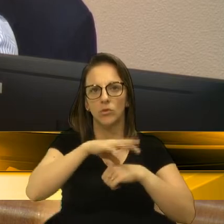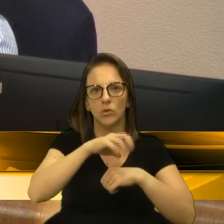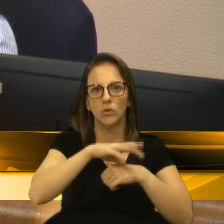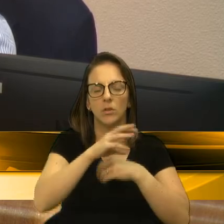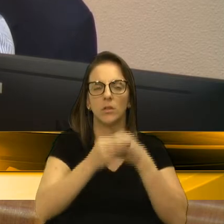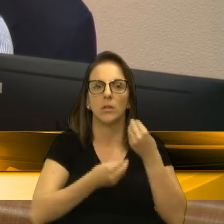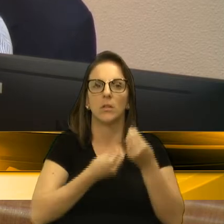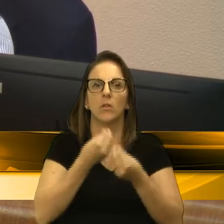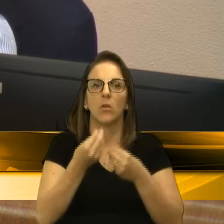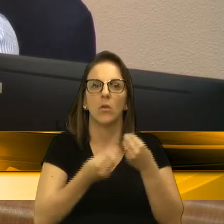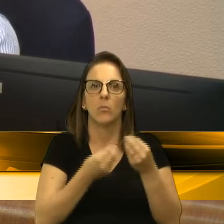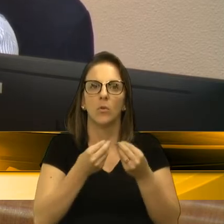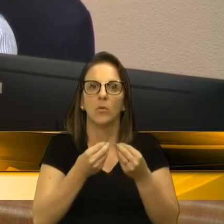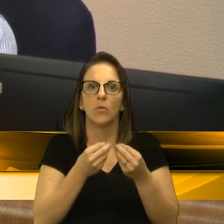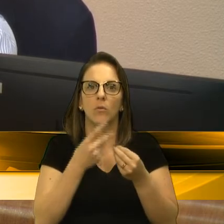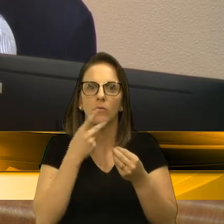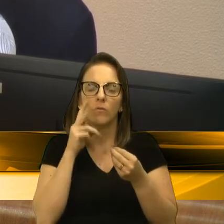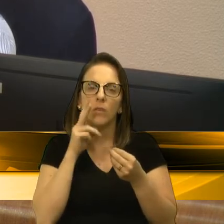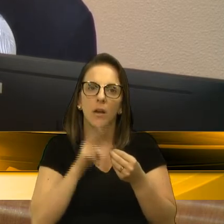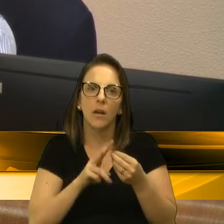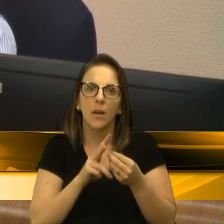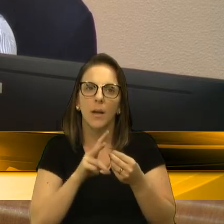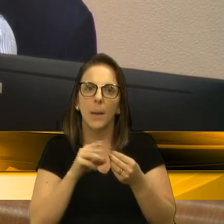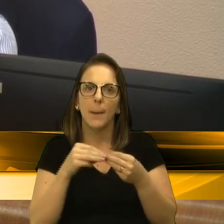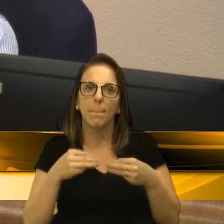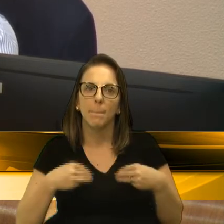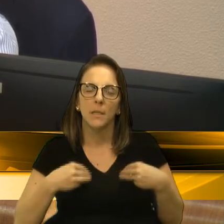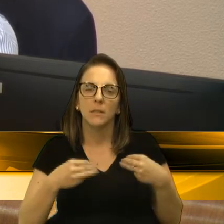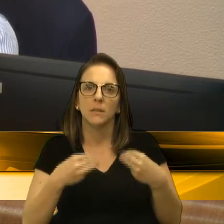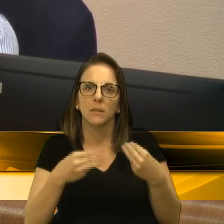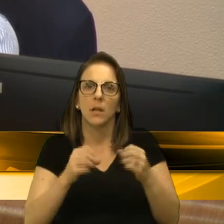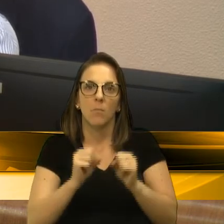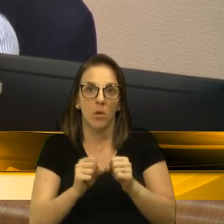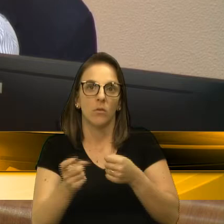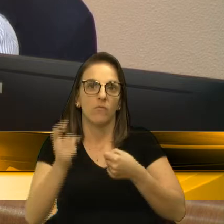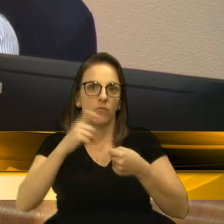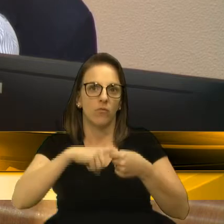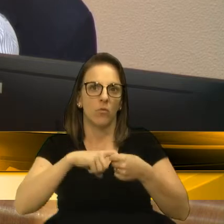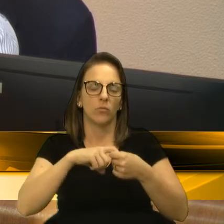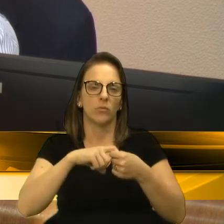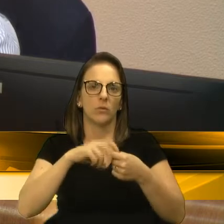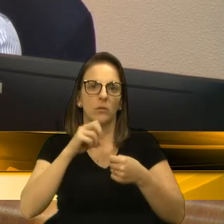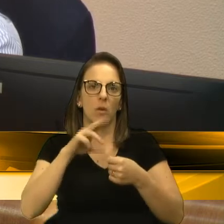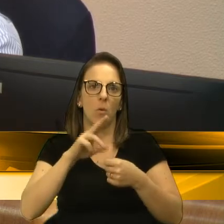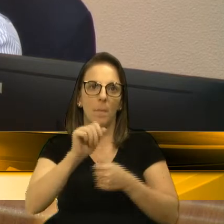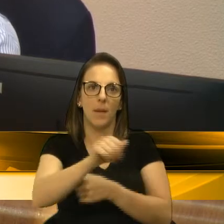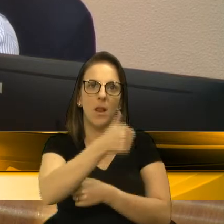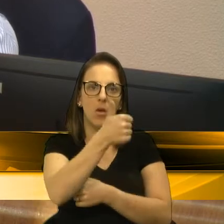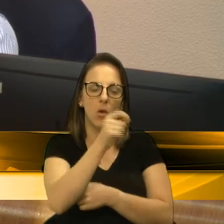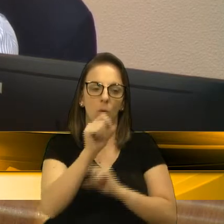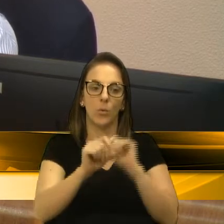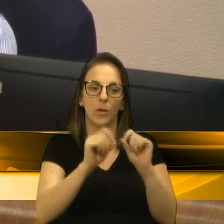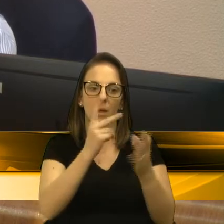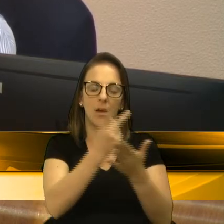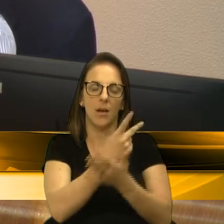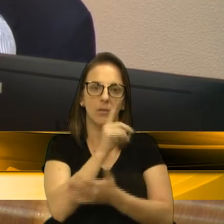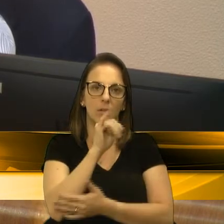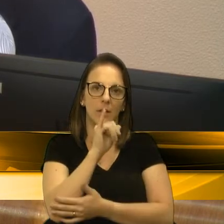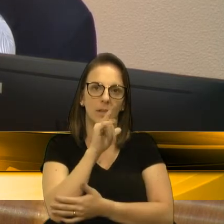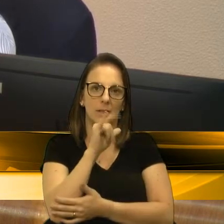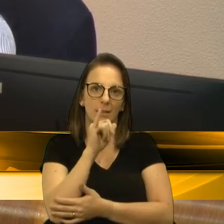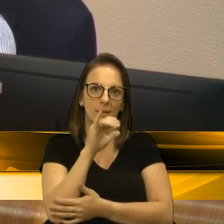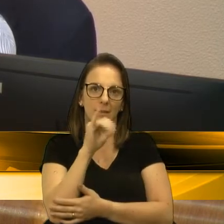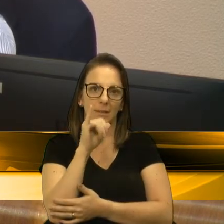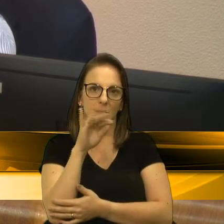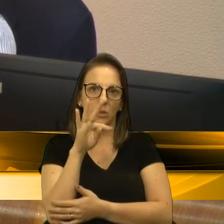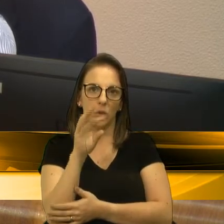a ótica do órgão ministerial, são capazes de reverter, cessar ou reparar o possível ilícito. Aduz que a recomendação em